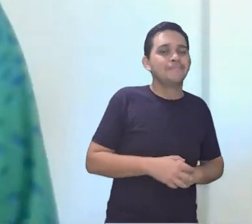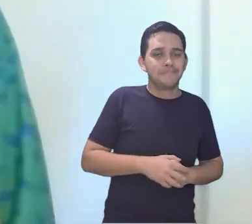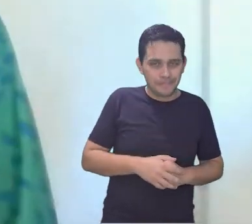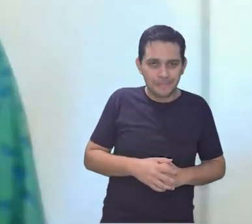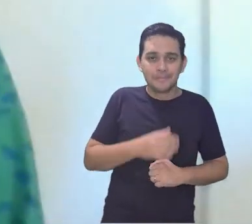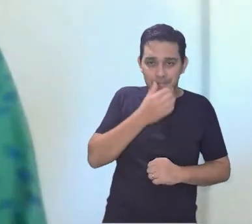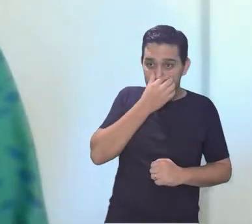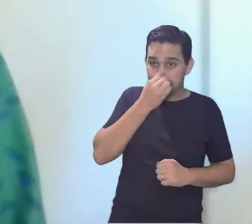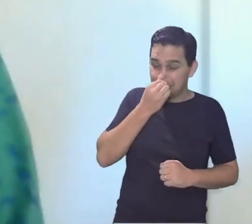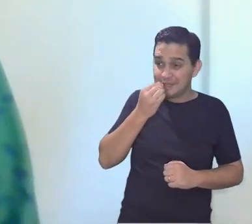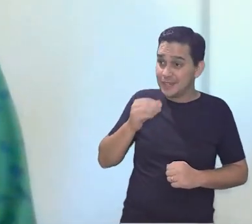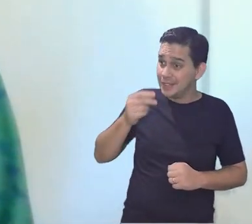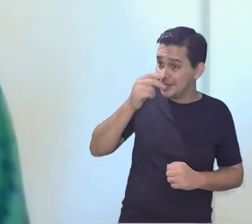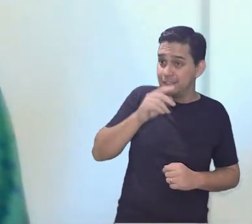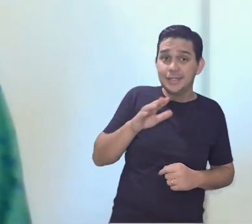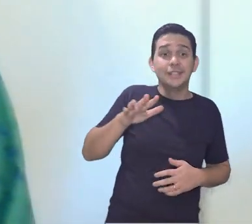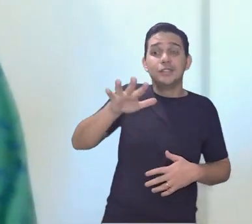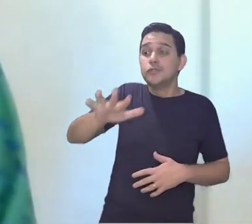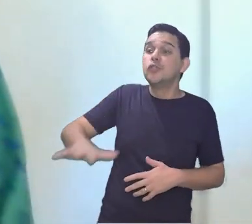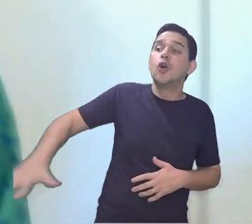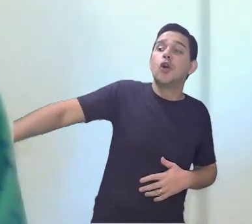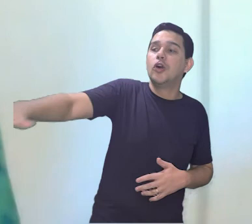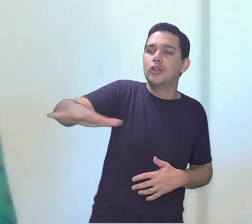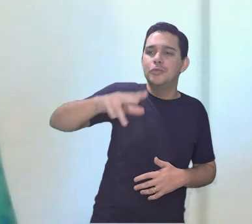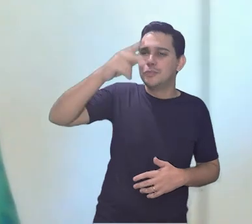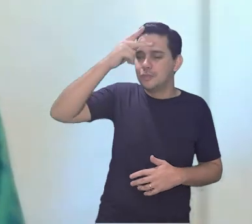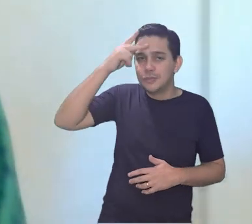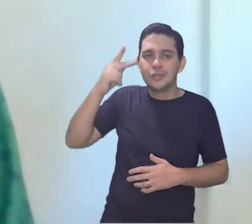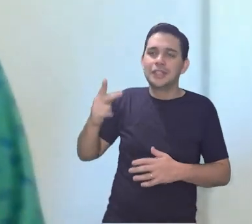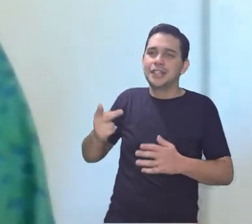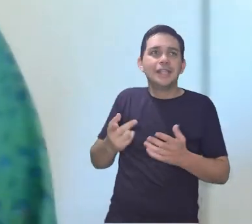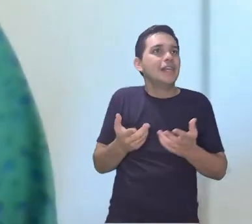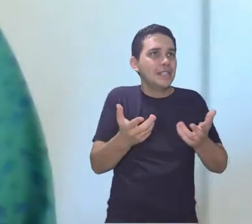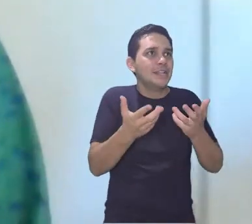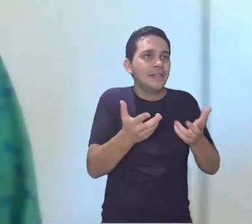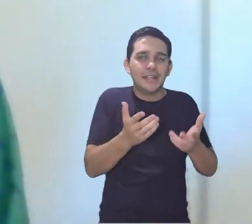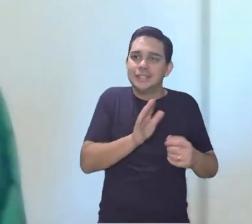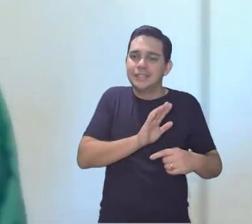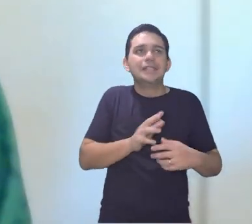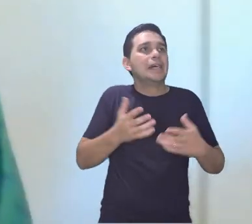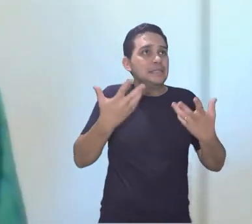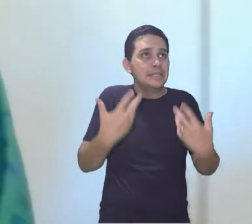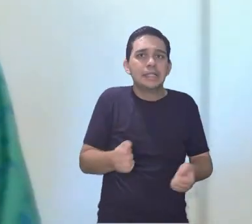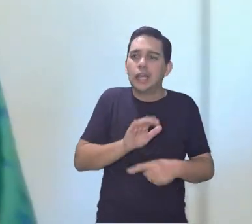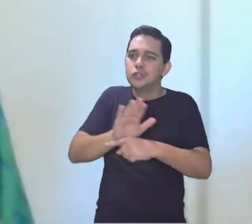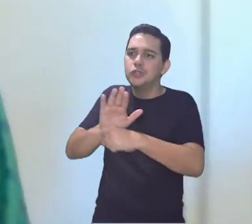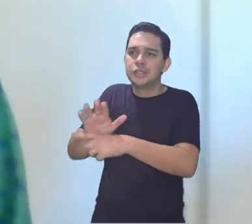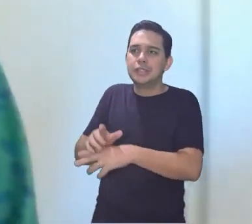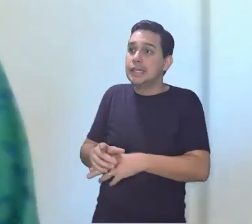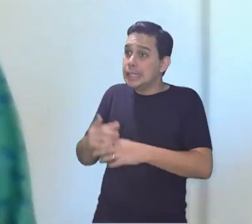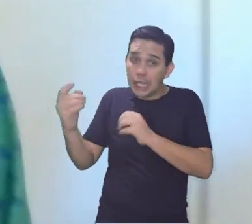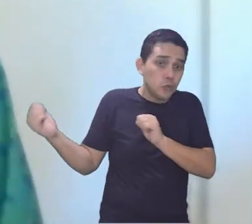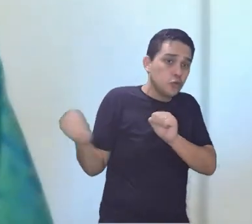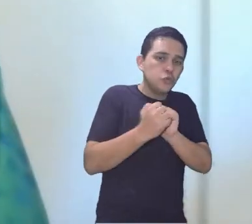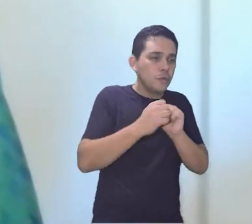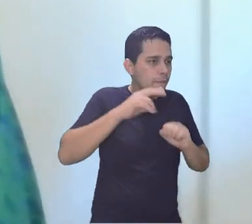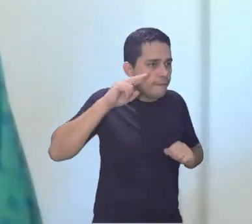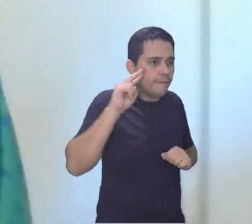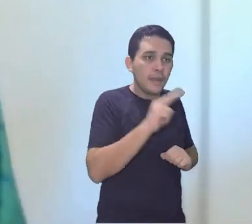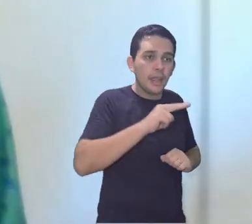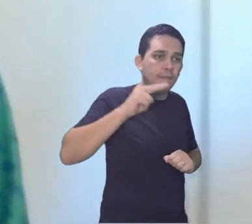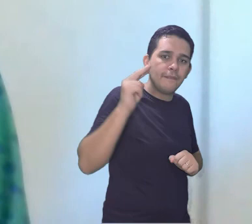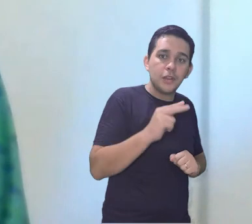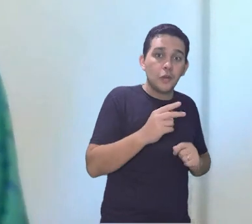né, os beneficiários de determinada política, participando tão de perto, né, tão ativamente